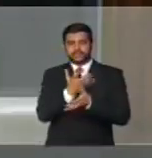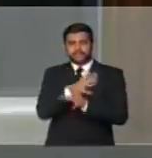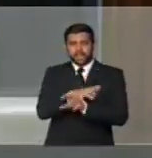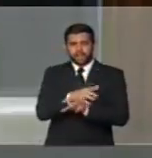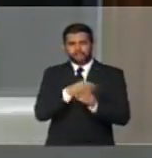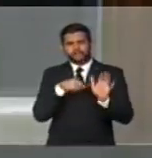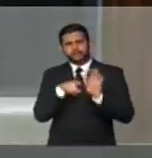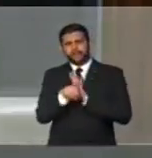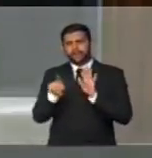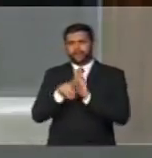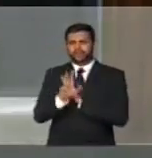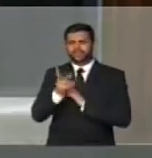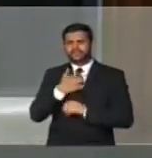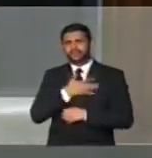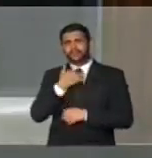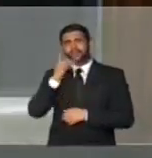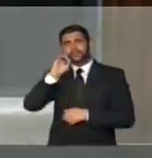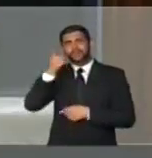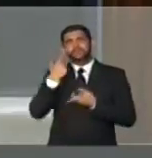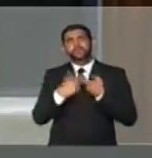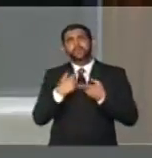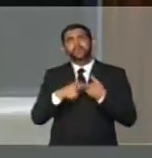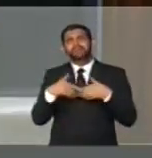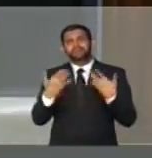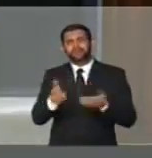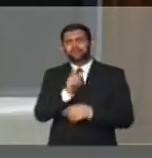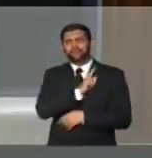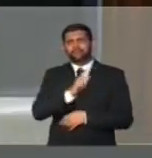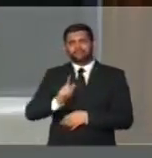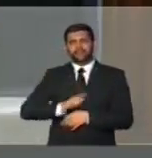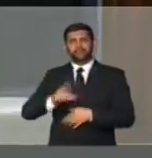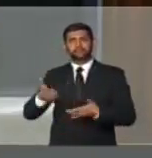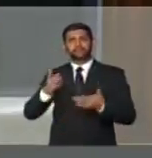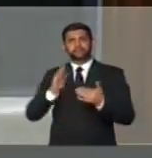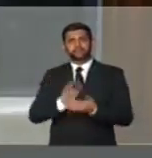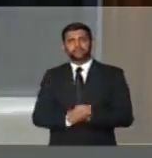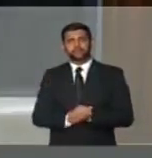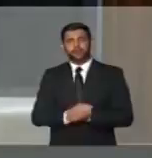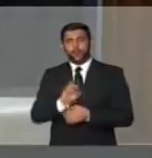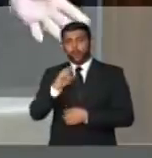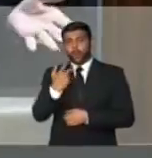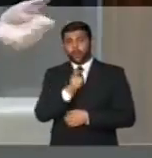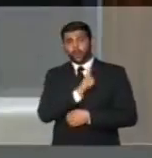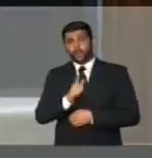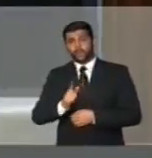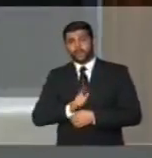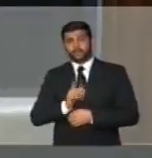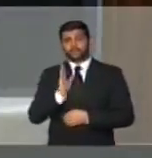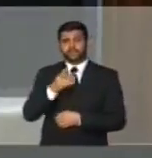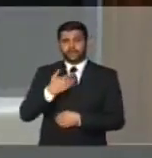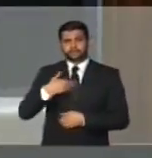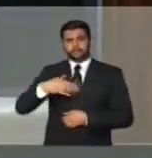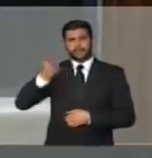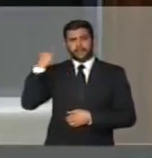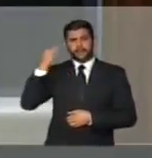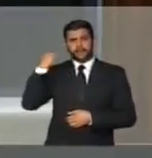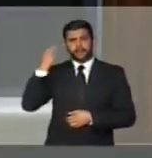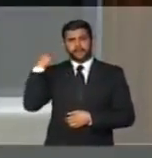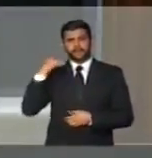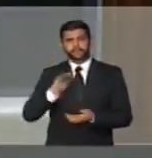fica a perguntar, meu Deus, por que o governo, ou os governos que passaram por